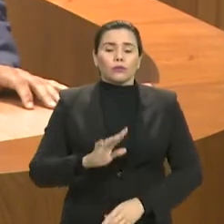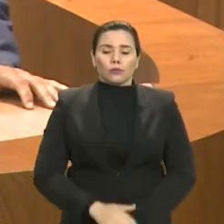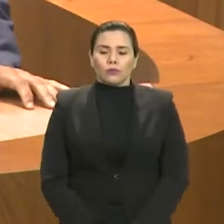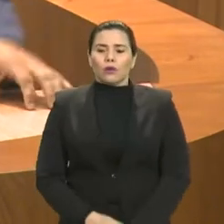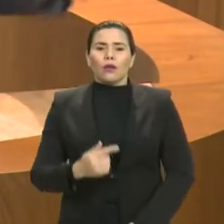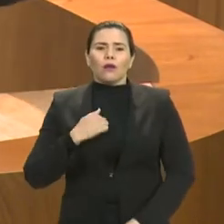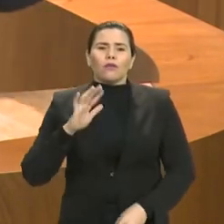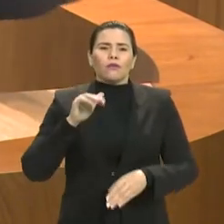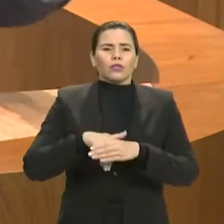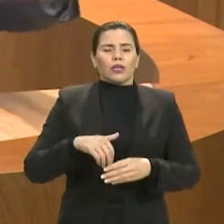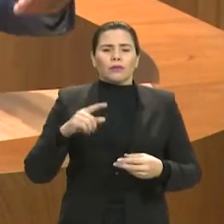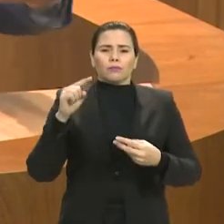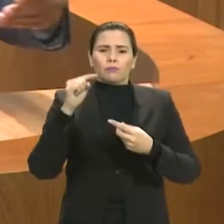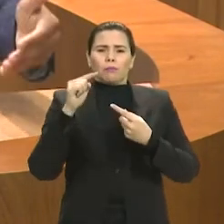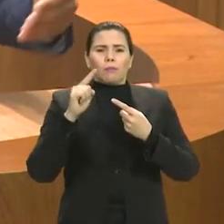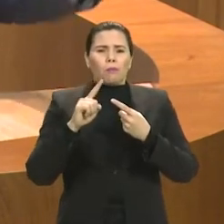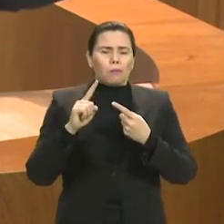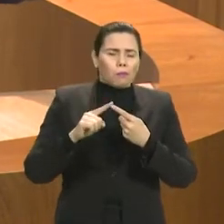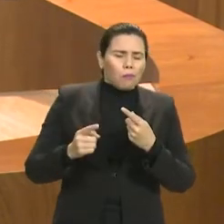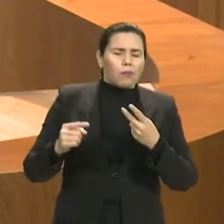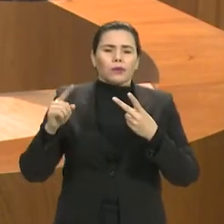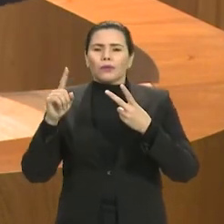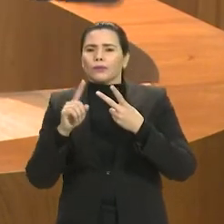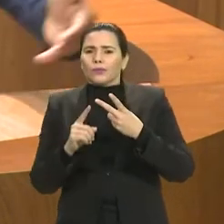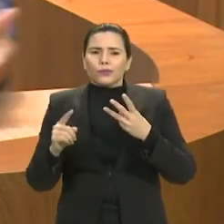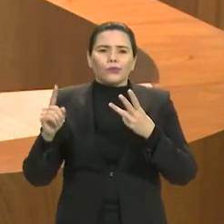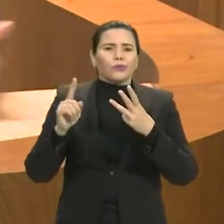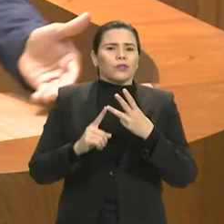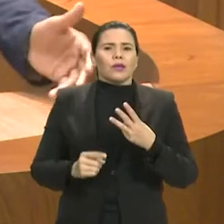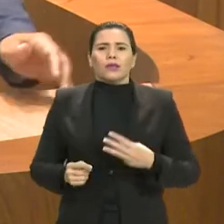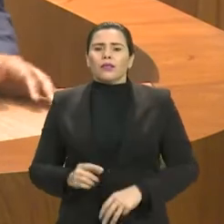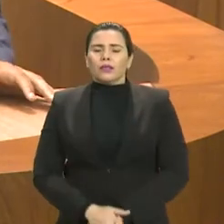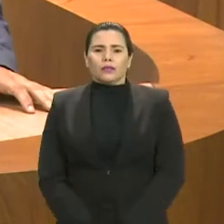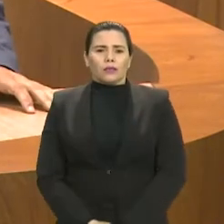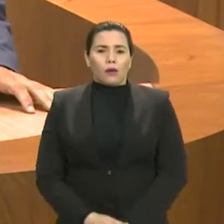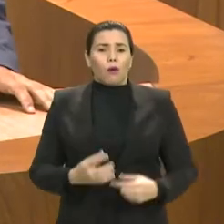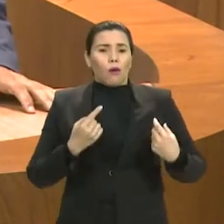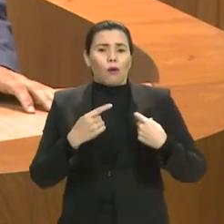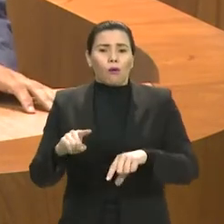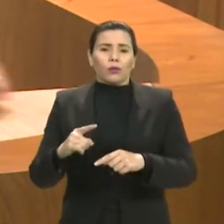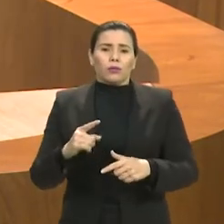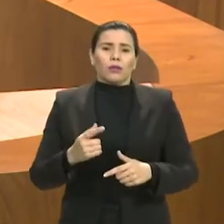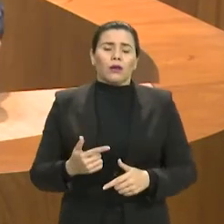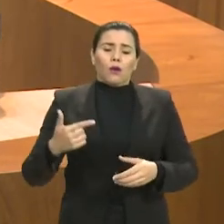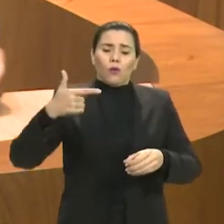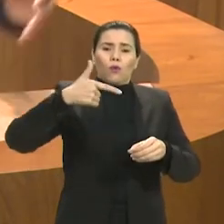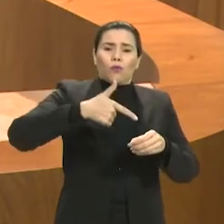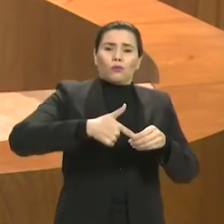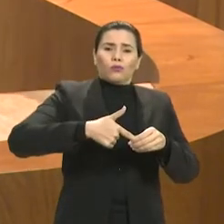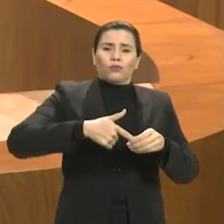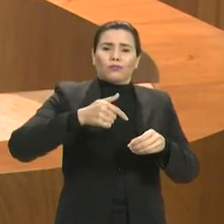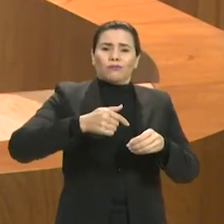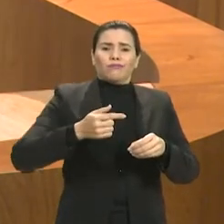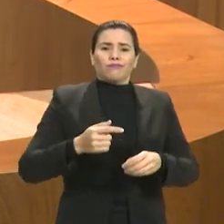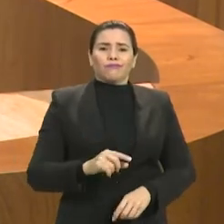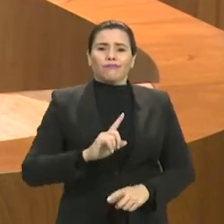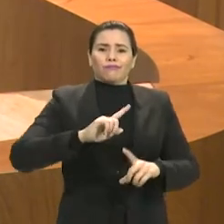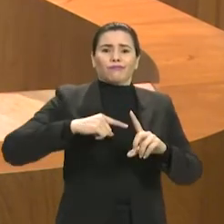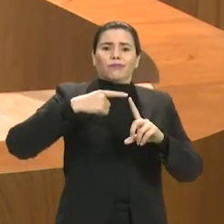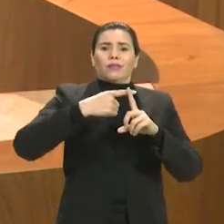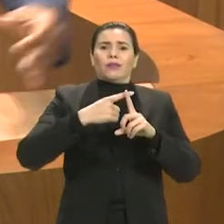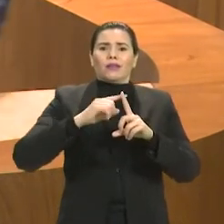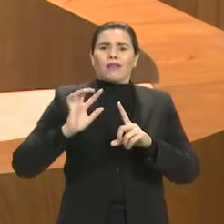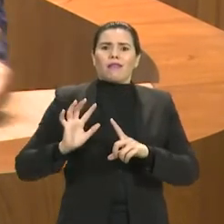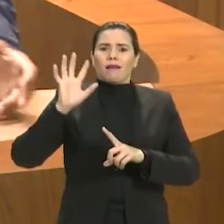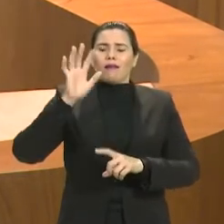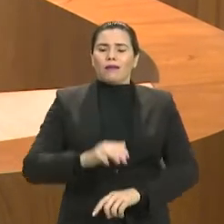combustíveis, lutamos contra a pressão de carros e motos do Estado do Maranhão, temos lutado em defesa